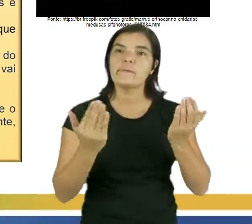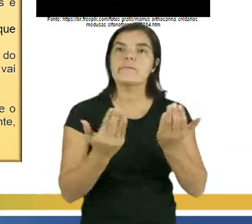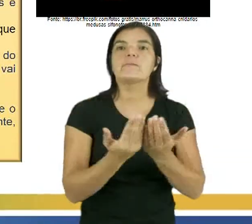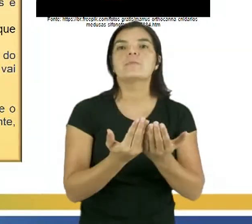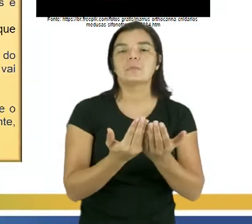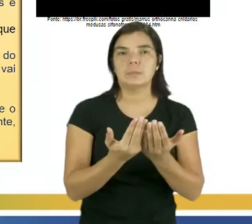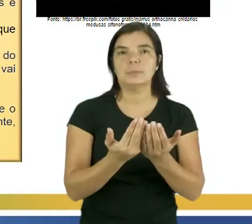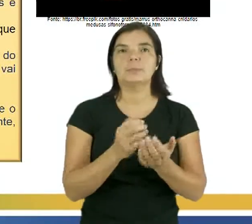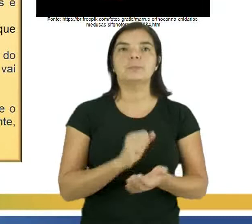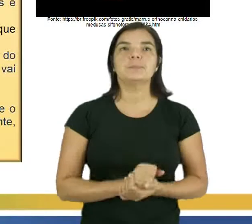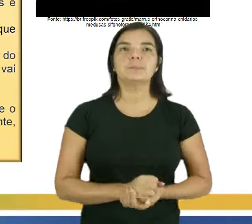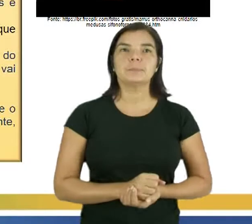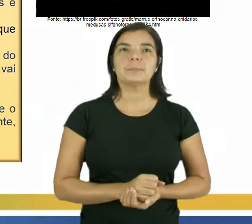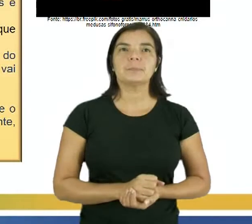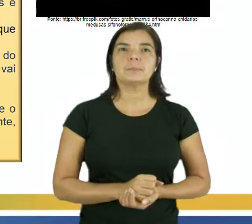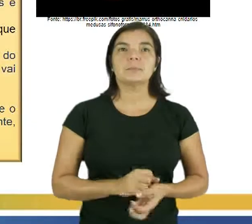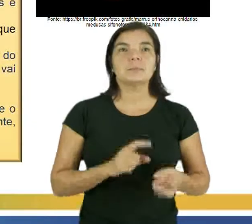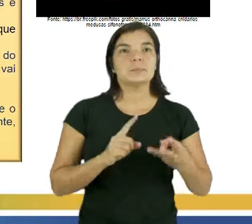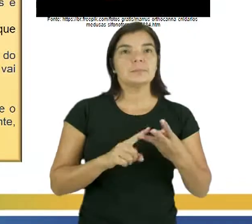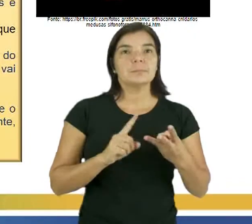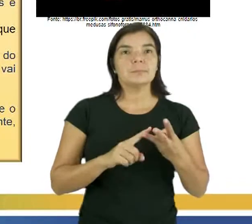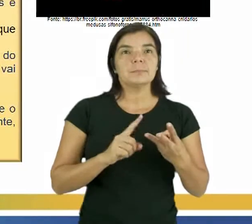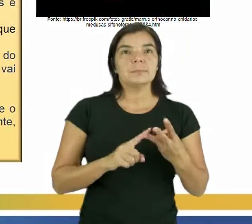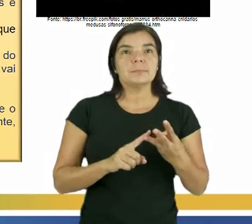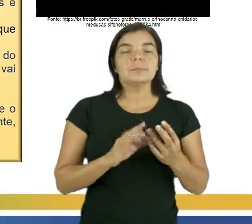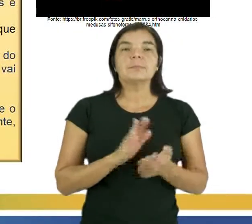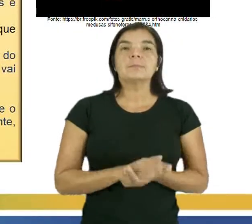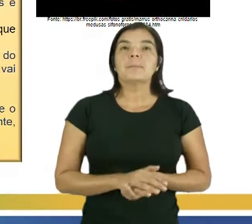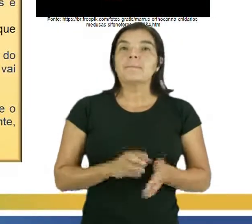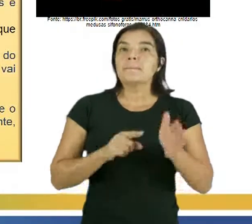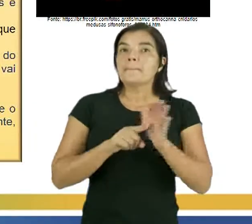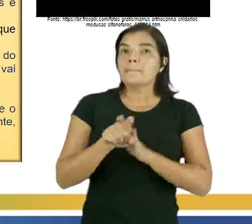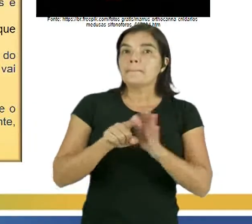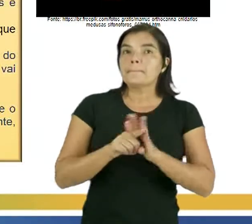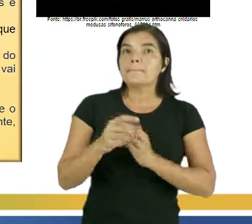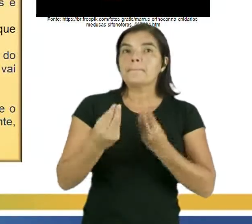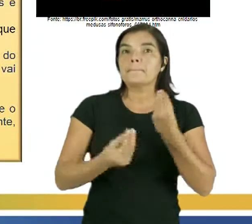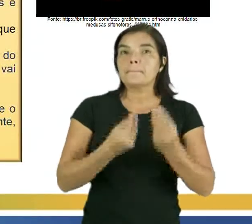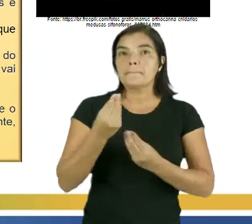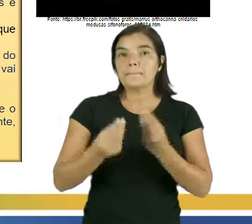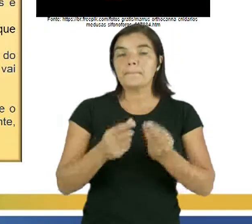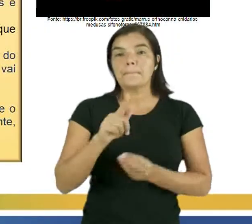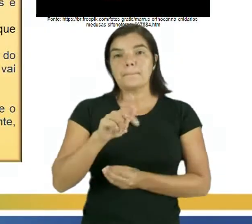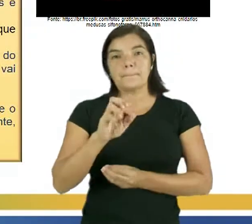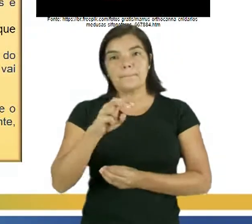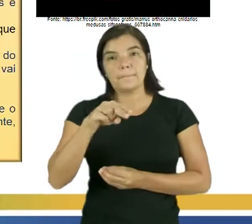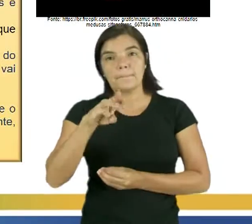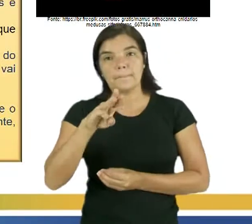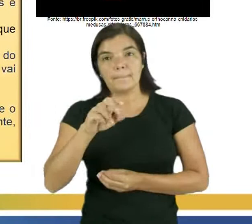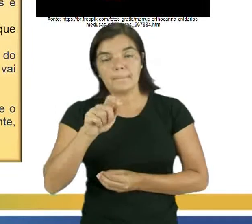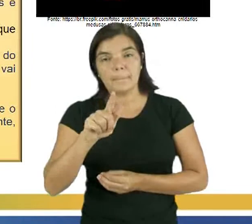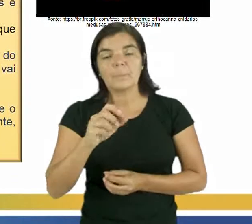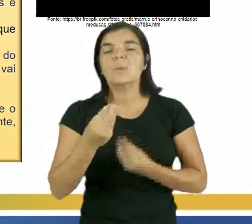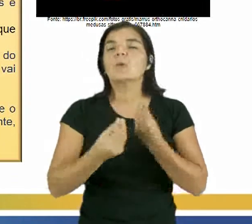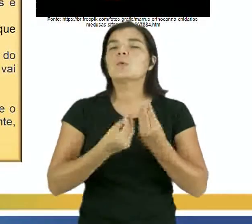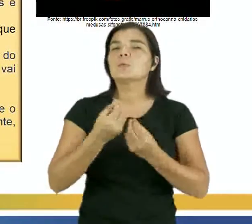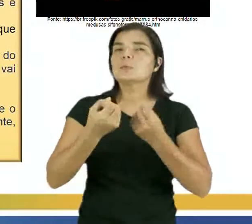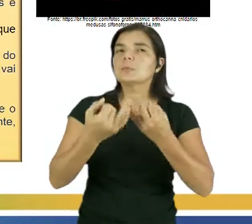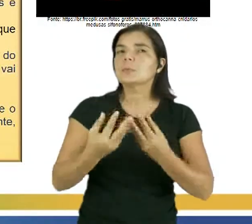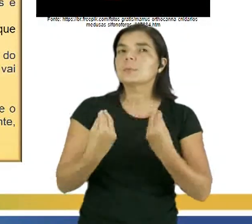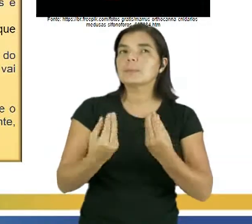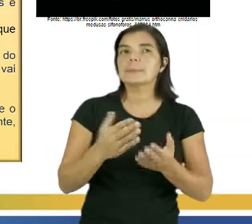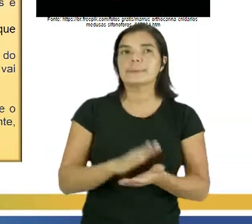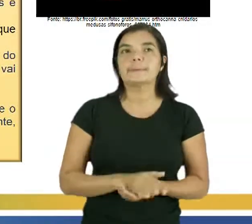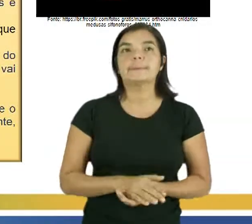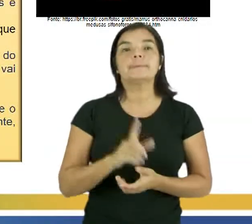vários organismos reunidos. Na terceira questão, que eu perguntava para vocês sobre as estruturas chamadas de gêmulo, o que são e para que